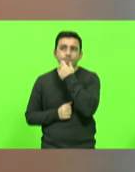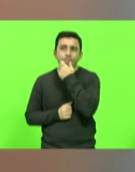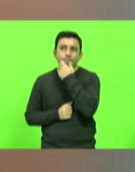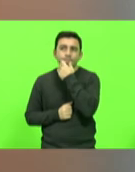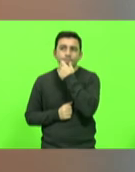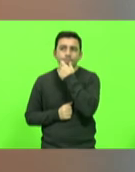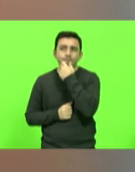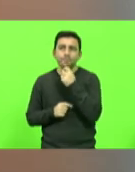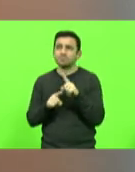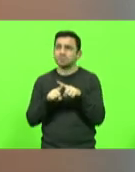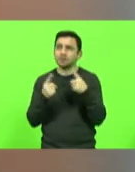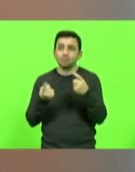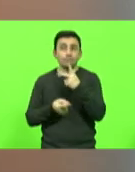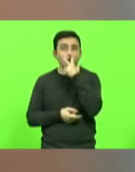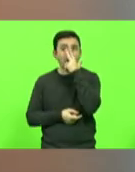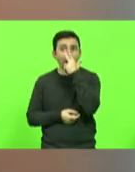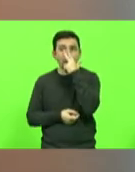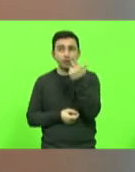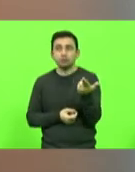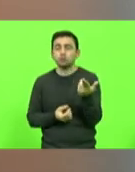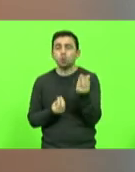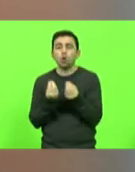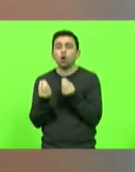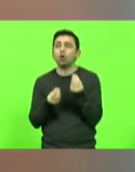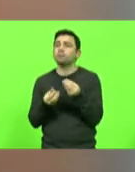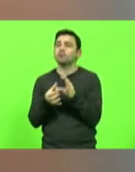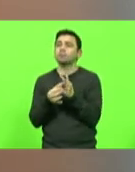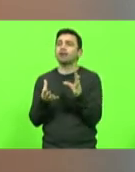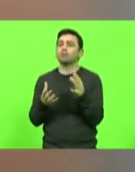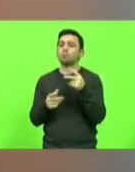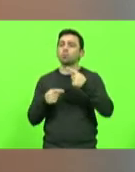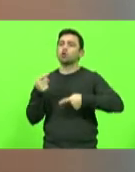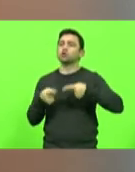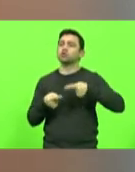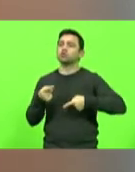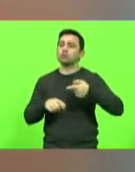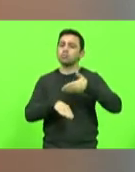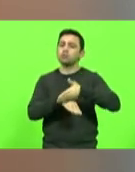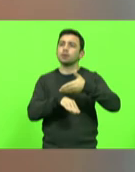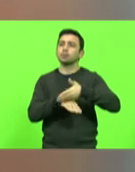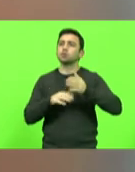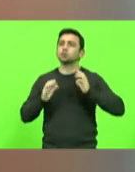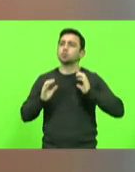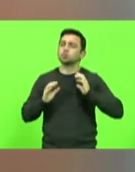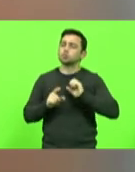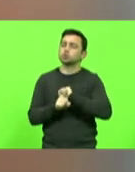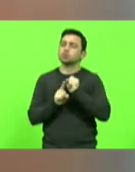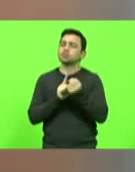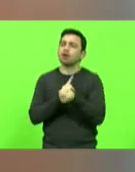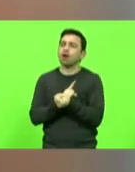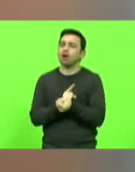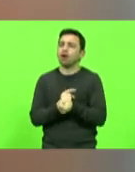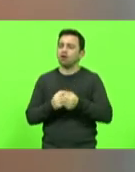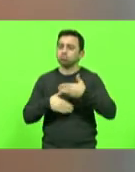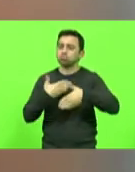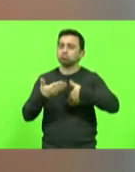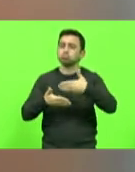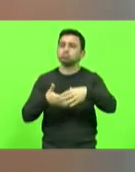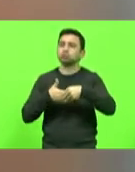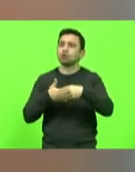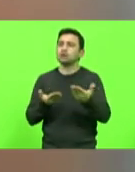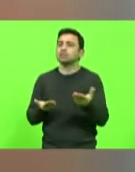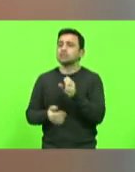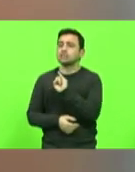Então, me parece como que vamos deliberar sobre uma política com participação social, com encaminhamentos, se sequer há